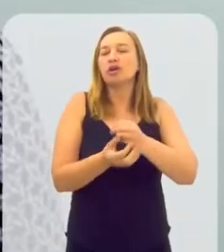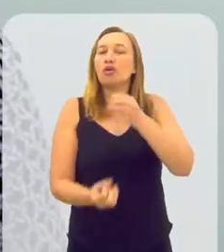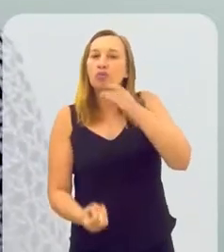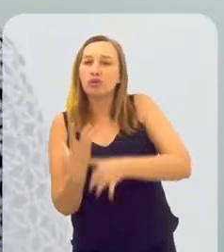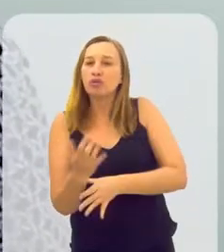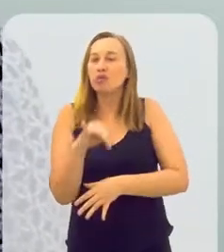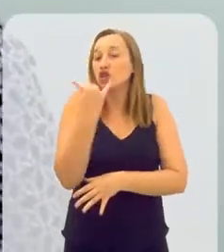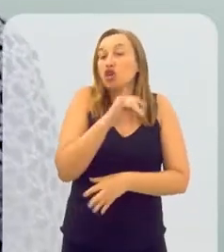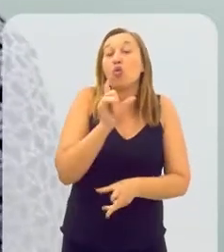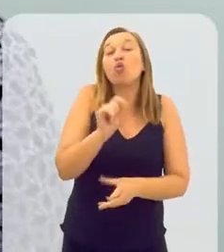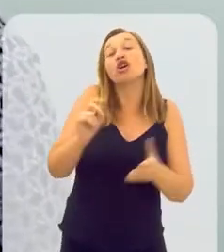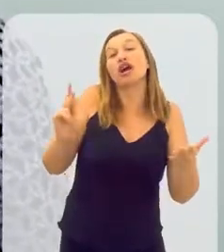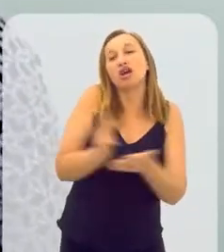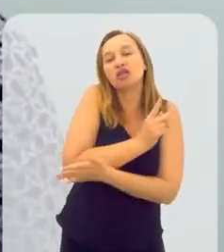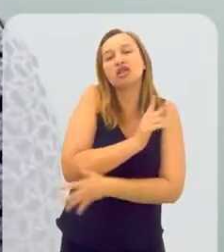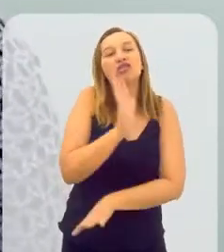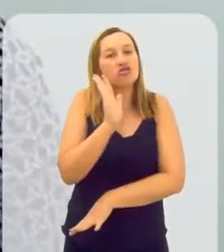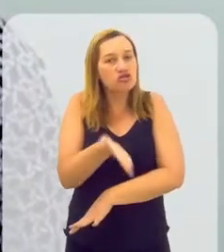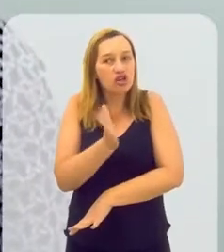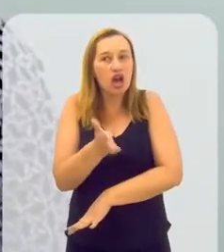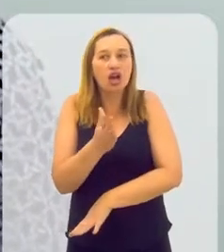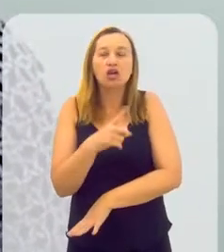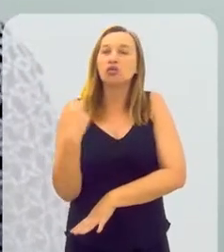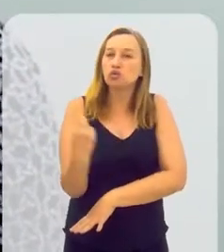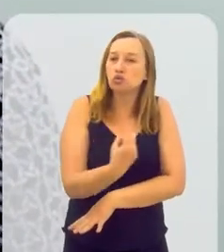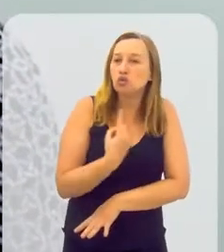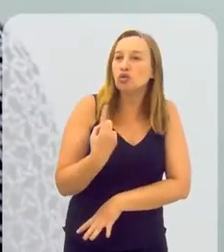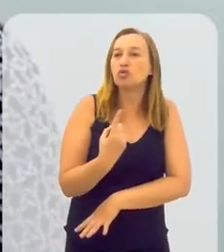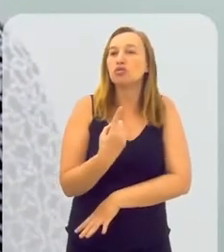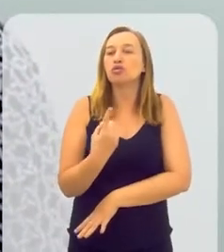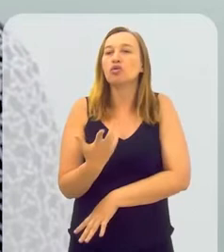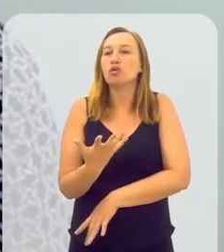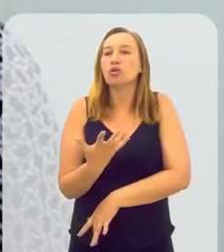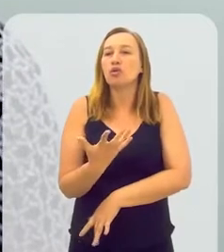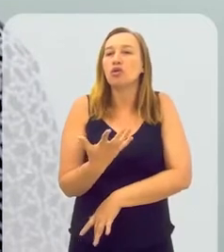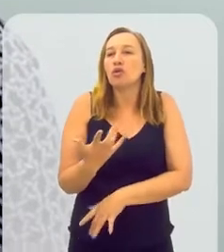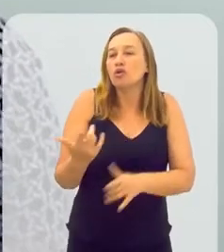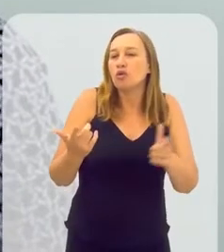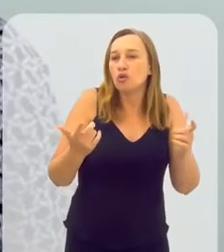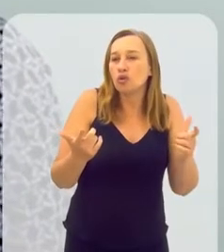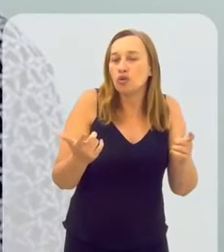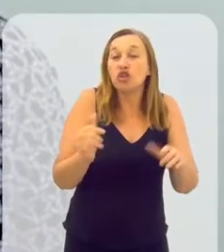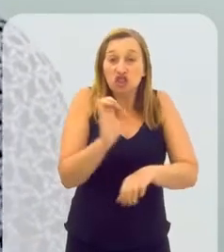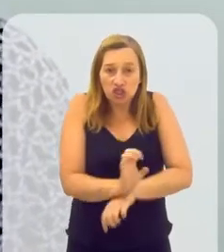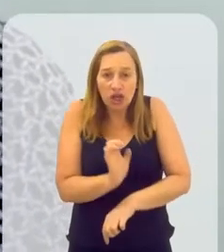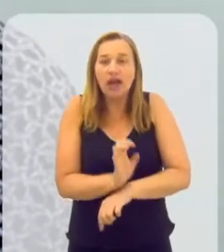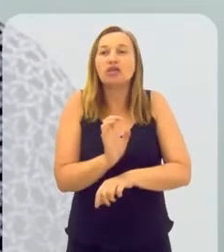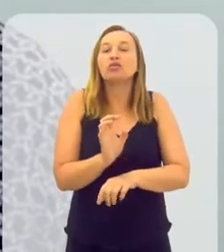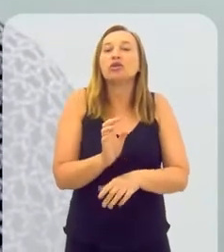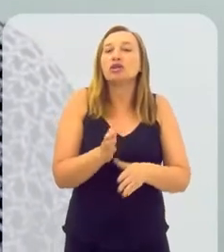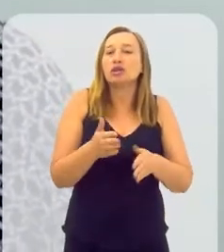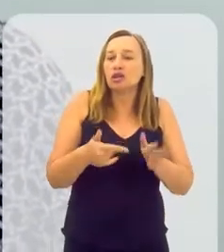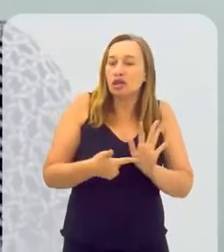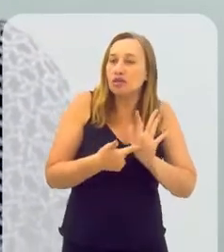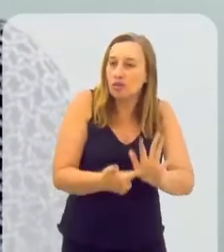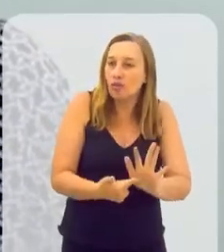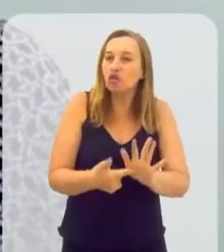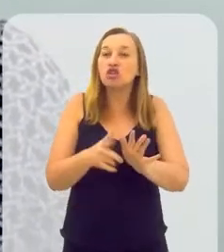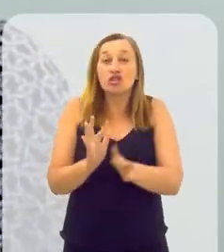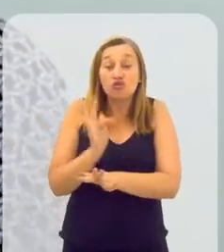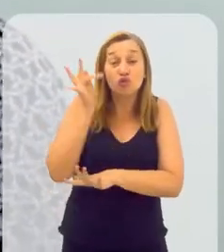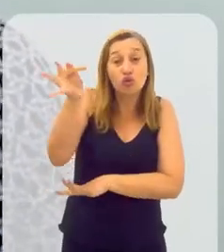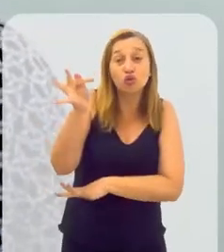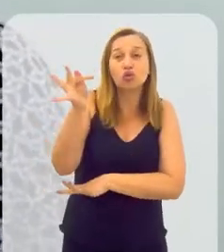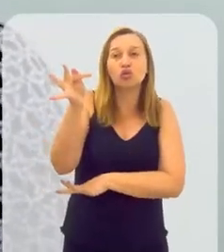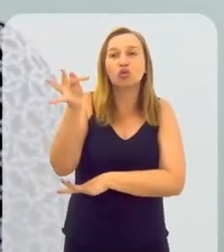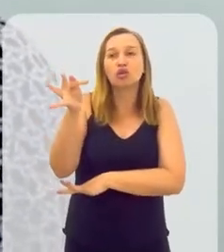sustentabilidade, transição energética. O que já está acontecendo também no nosso território, no nosso estado, que também apontam